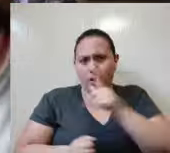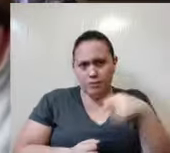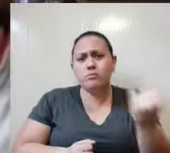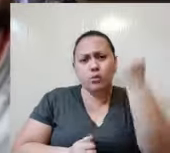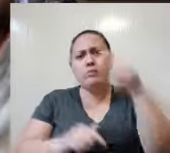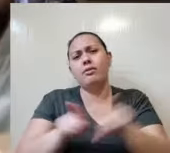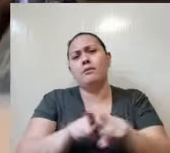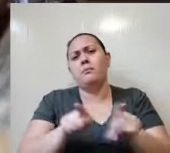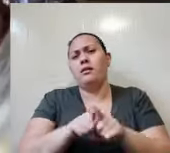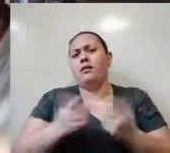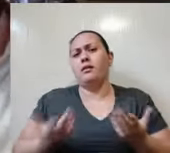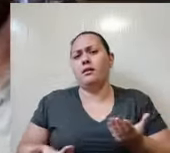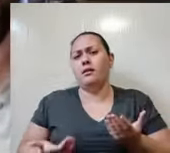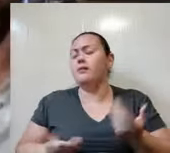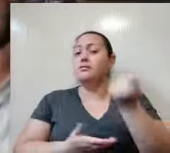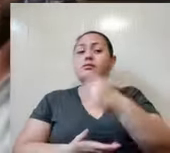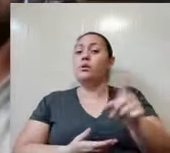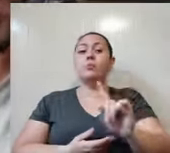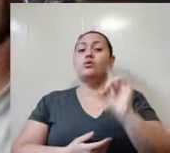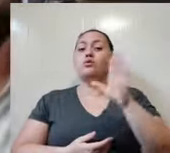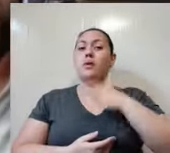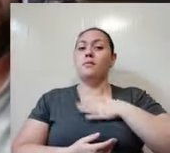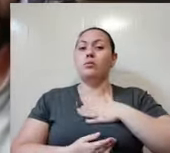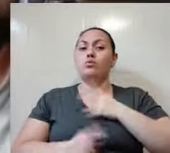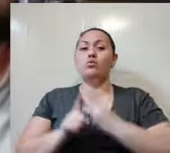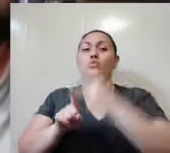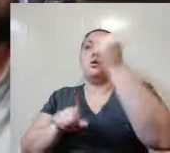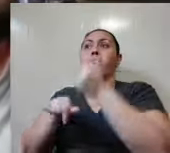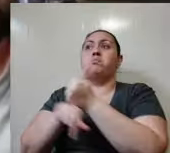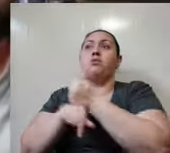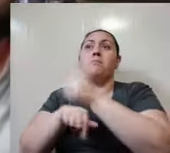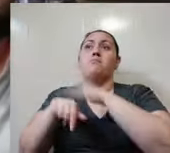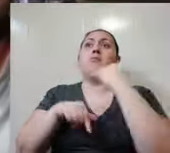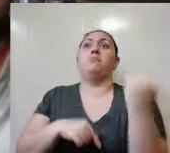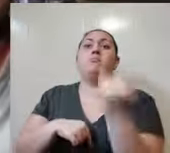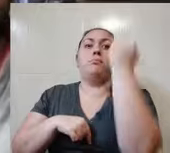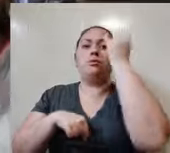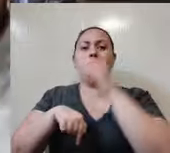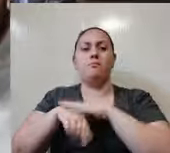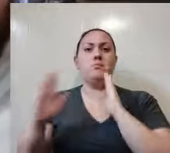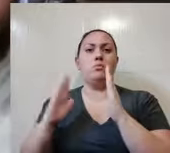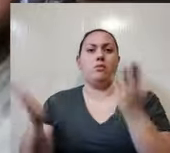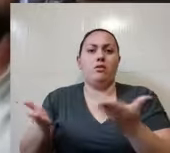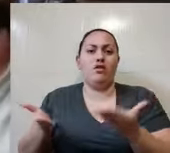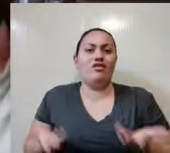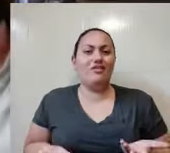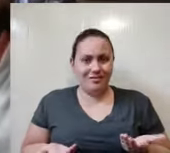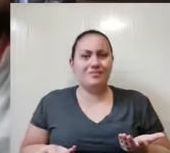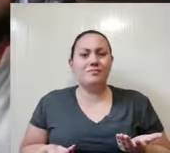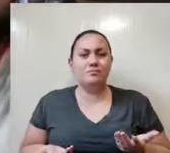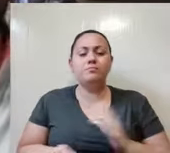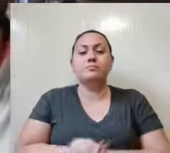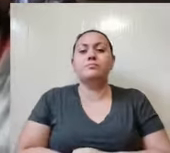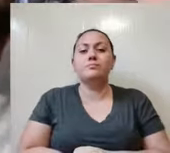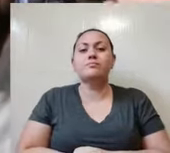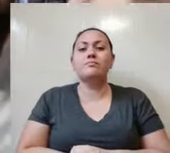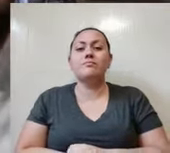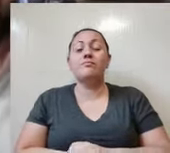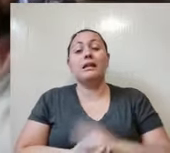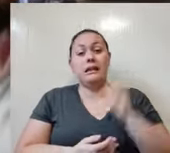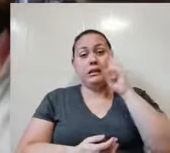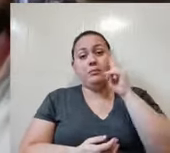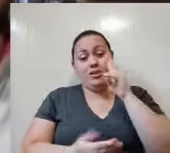também é importante. Não necessariamente o sucesso profissional vai ser a coisa mais importante nesse momento. E quando a gente, daí, trazendo de